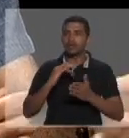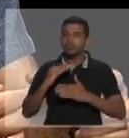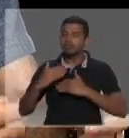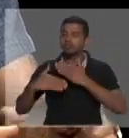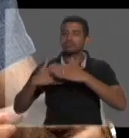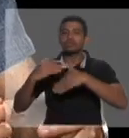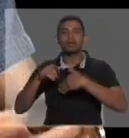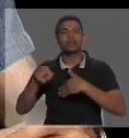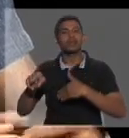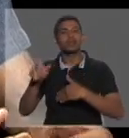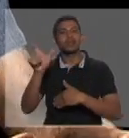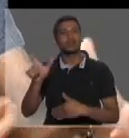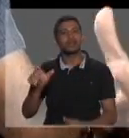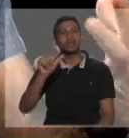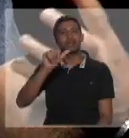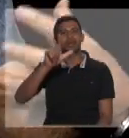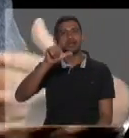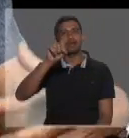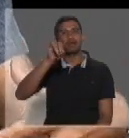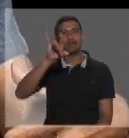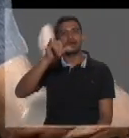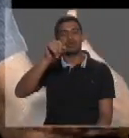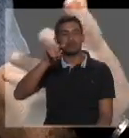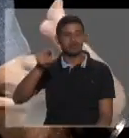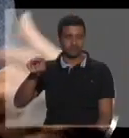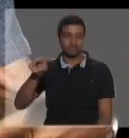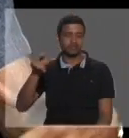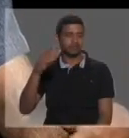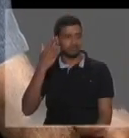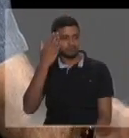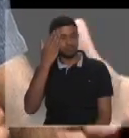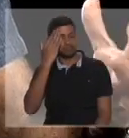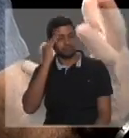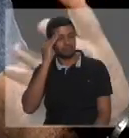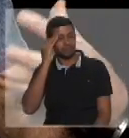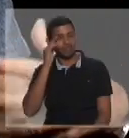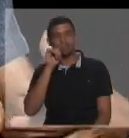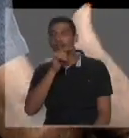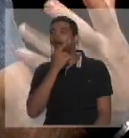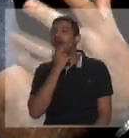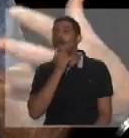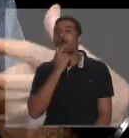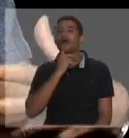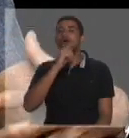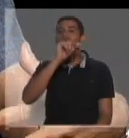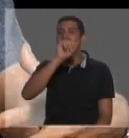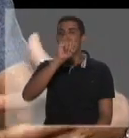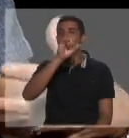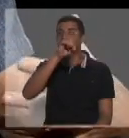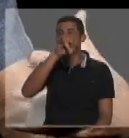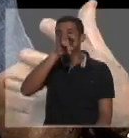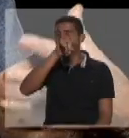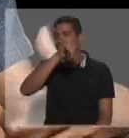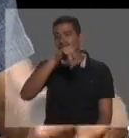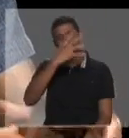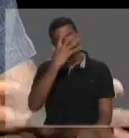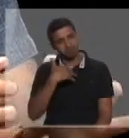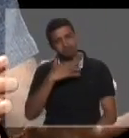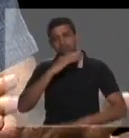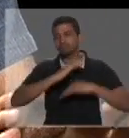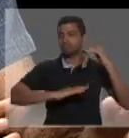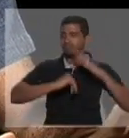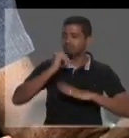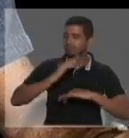documento. Aos poucos ele foi entendendo que o Sidney, Sidney, era uma pessoa muito séria. Nós éramos pessoas